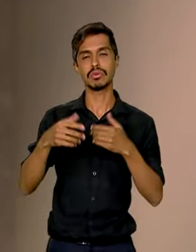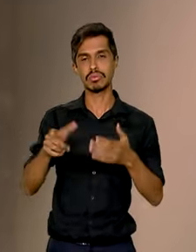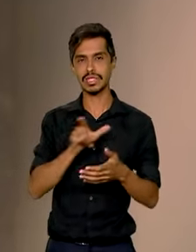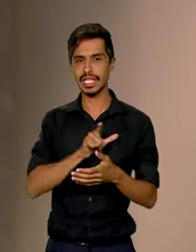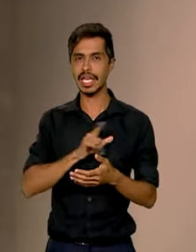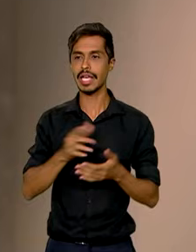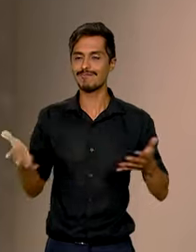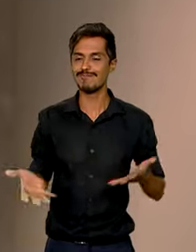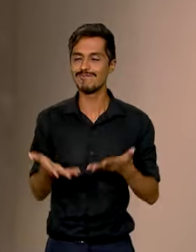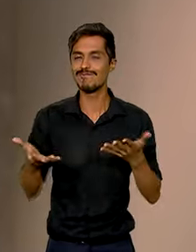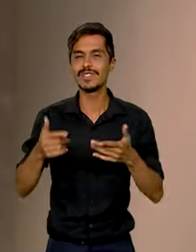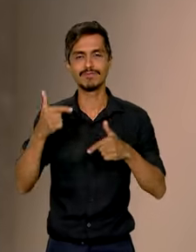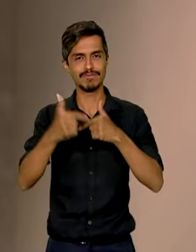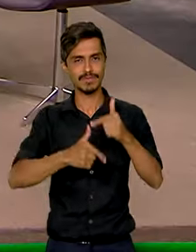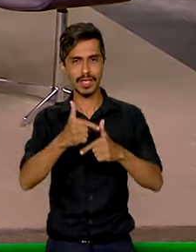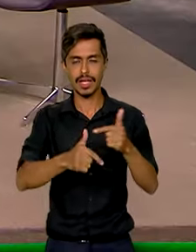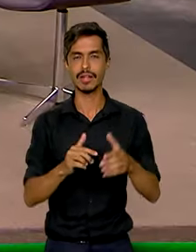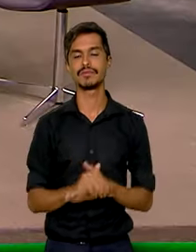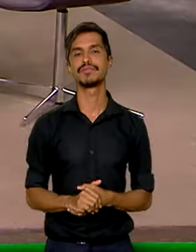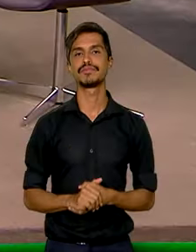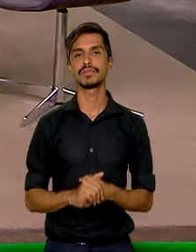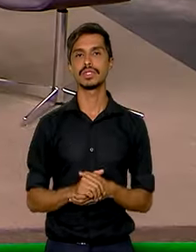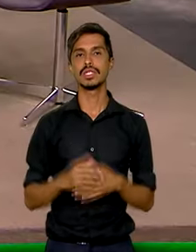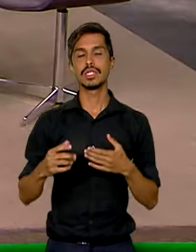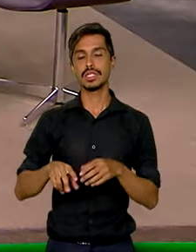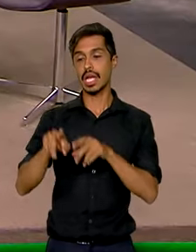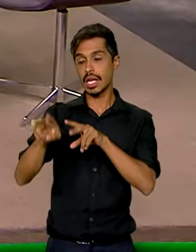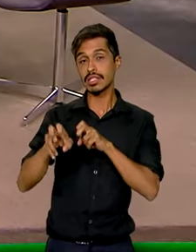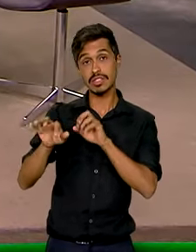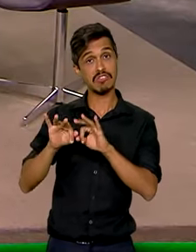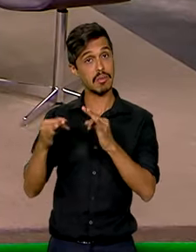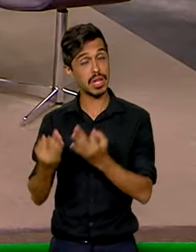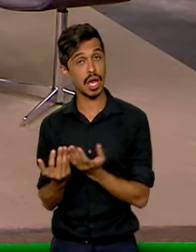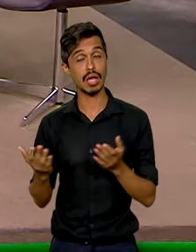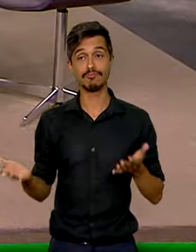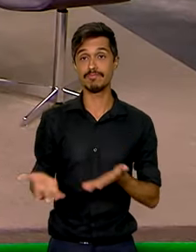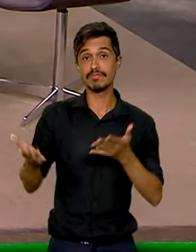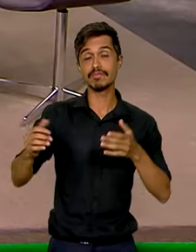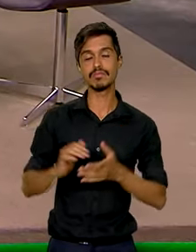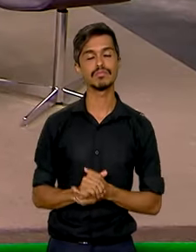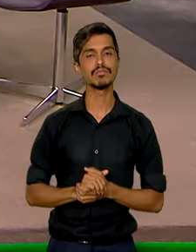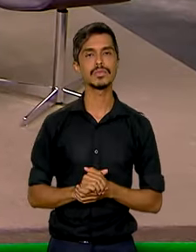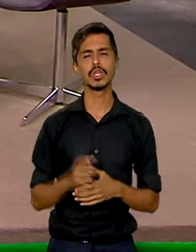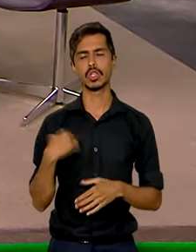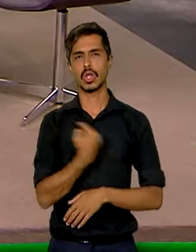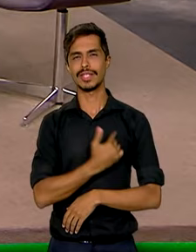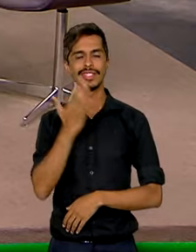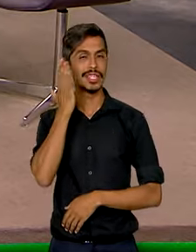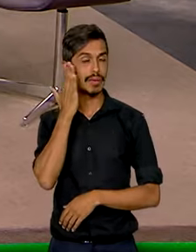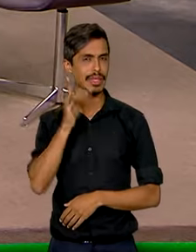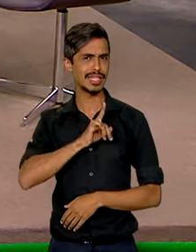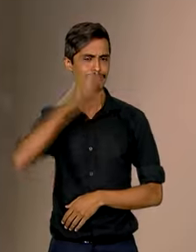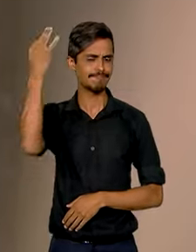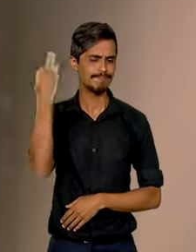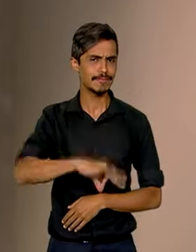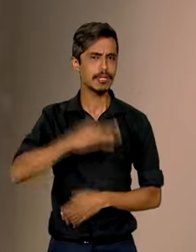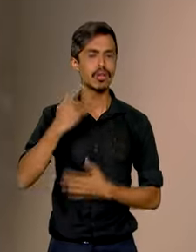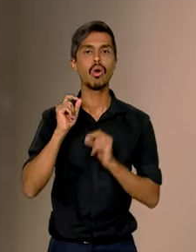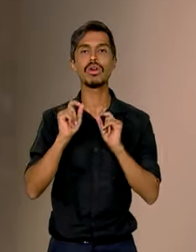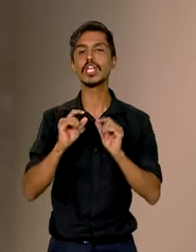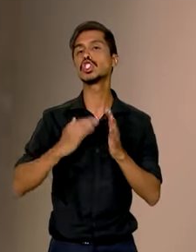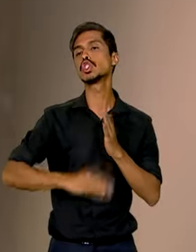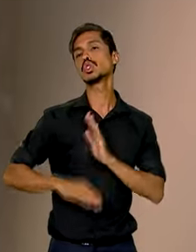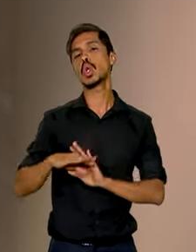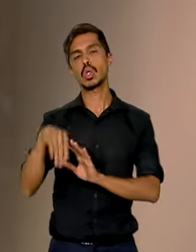inclusão produtiva, os programas na área de agricultura familiar, que nós sabemos e temos muita certeza que, assim,